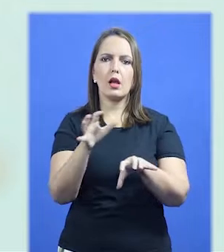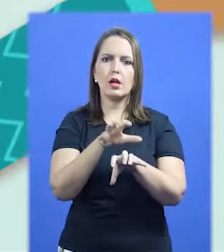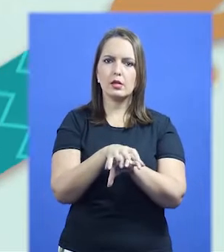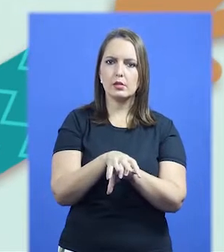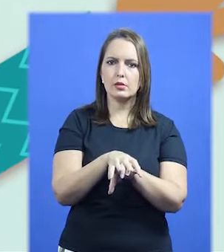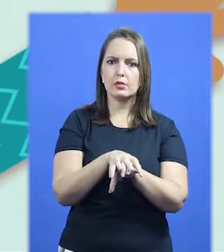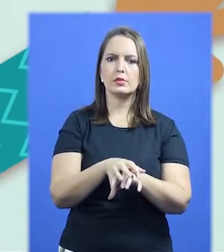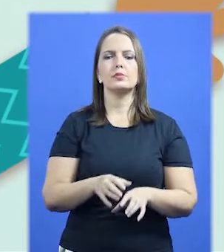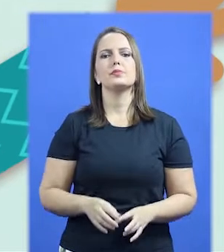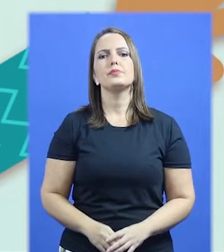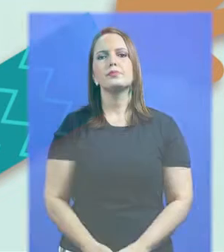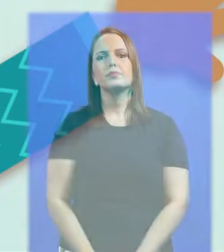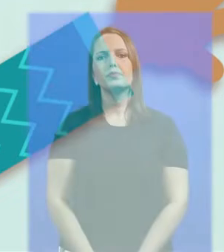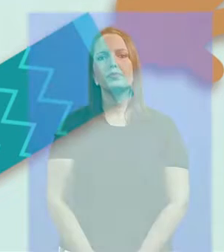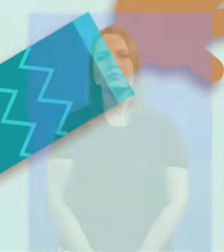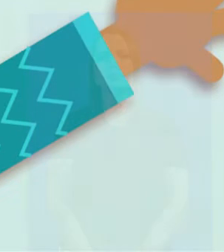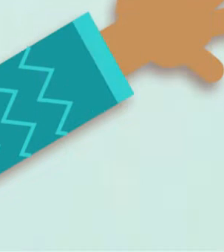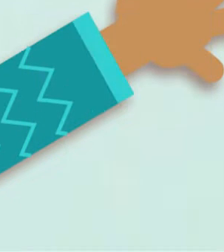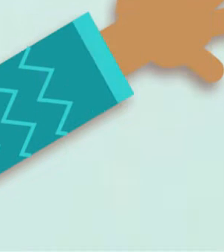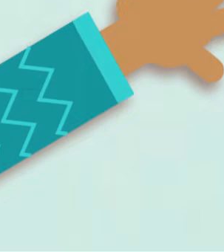causa.